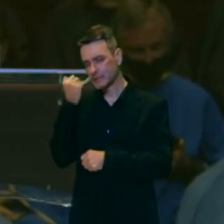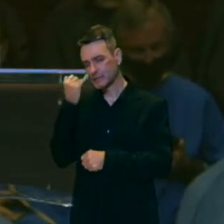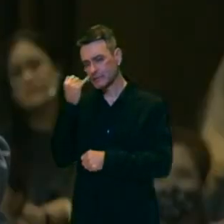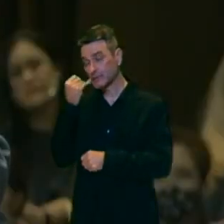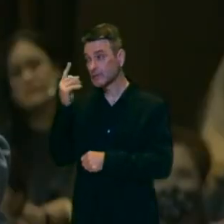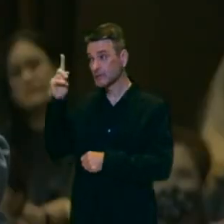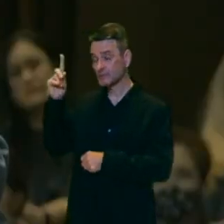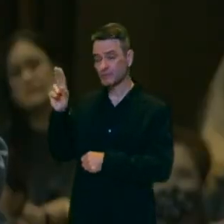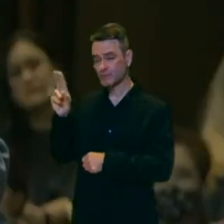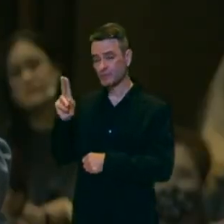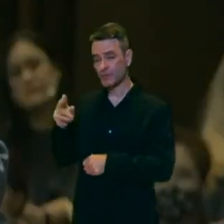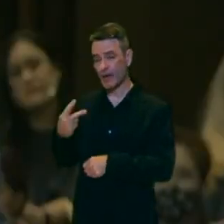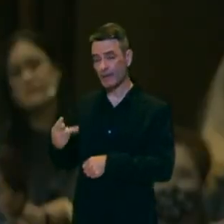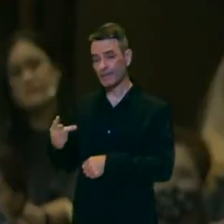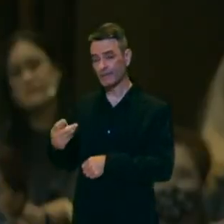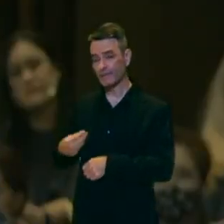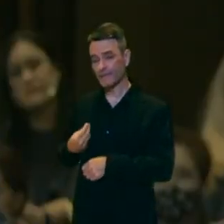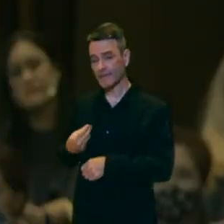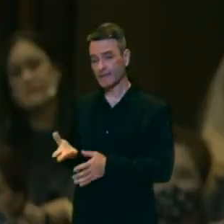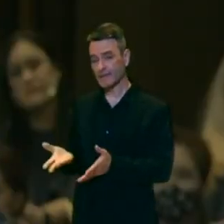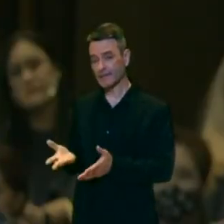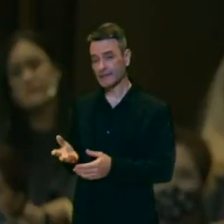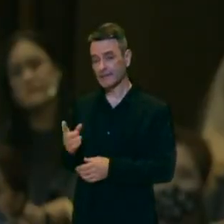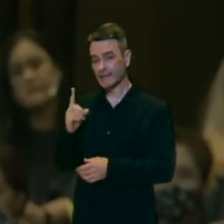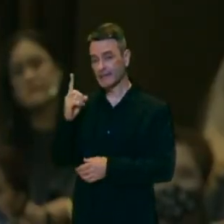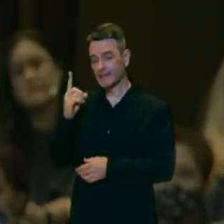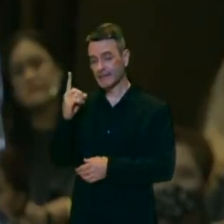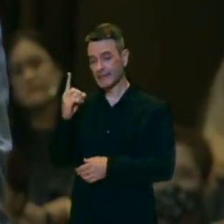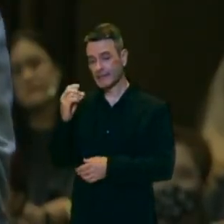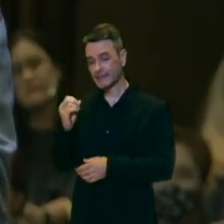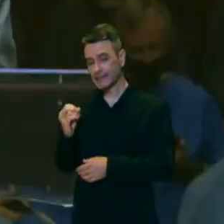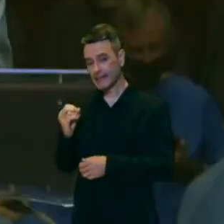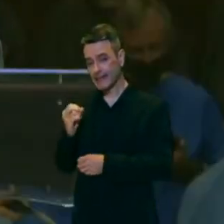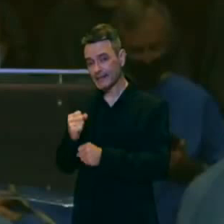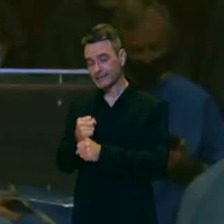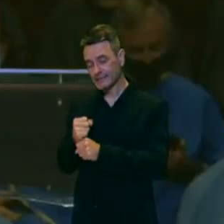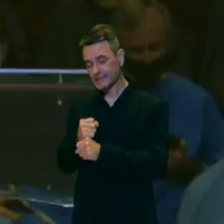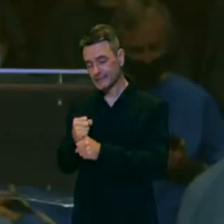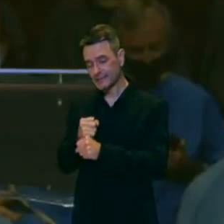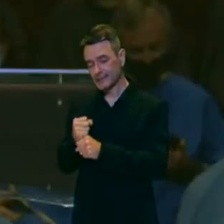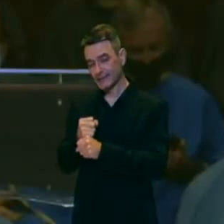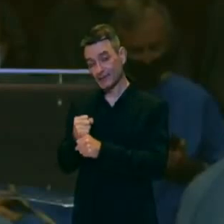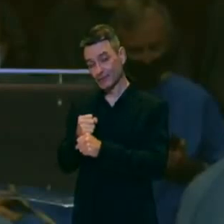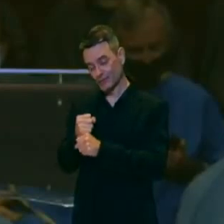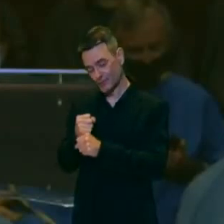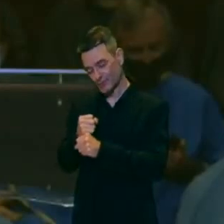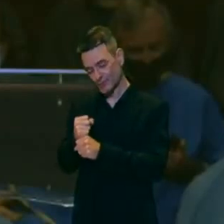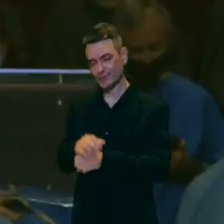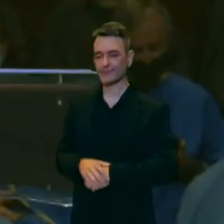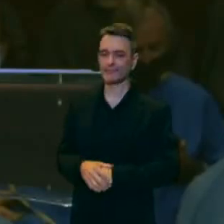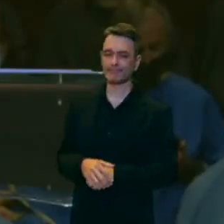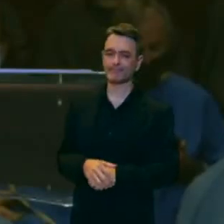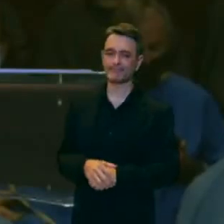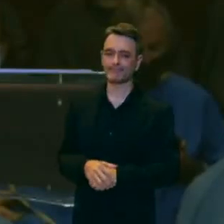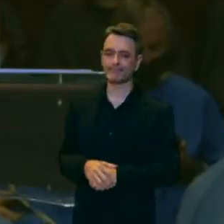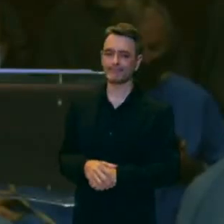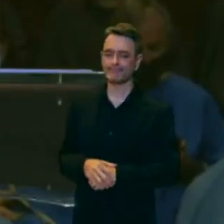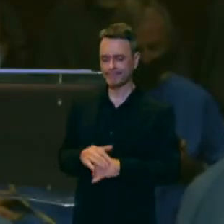não. Foram 10 anos. E cada uma